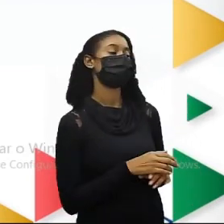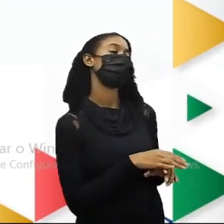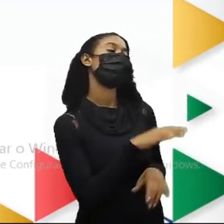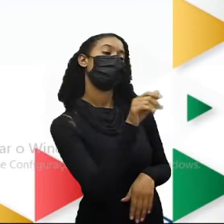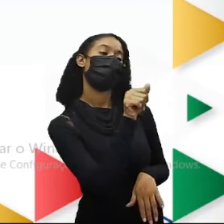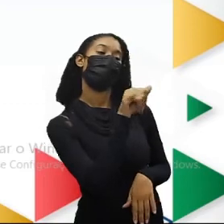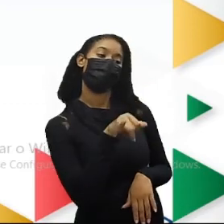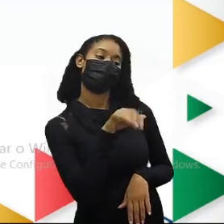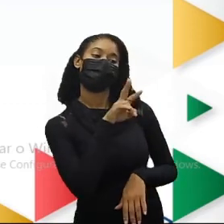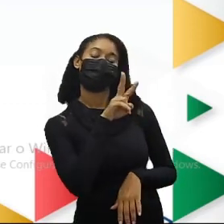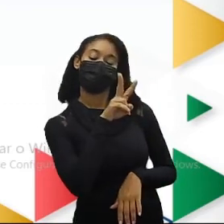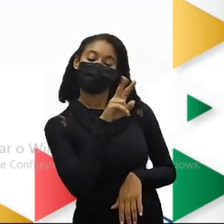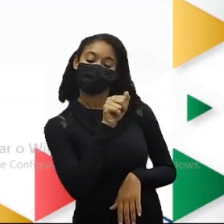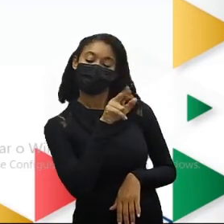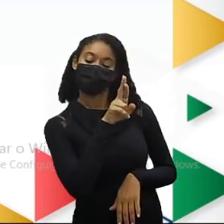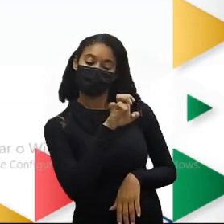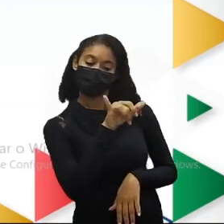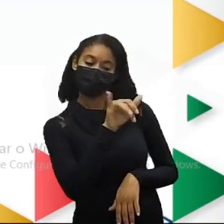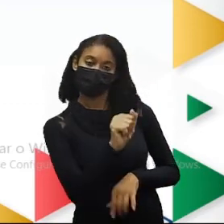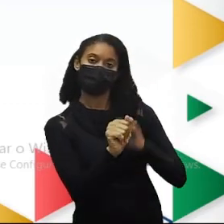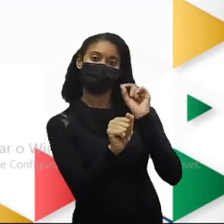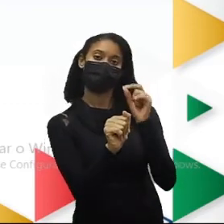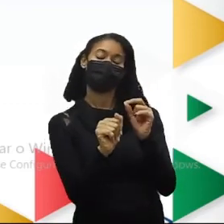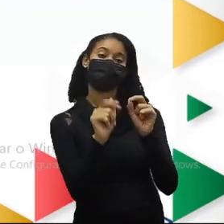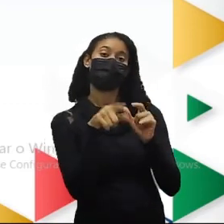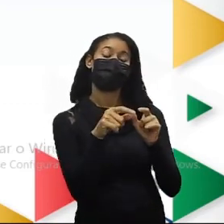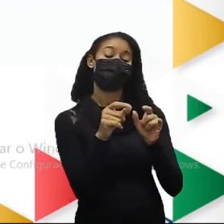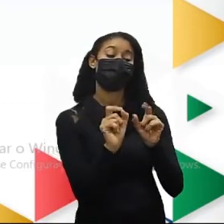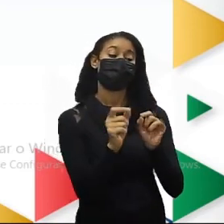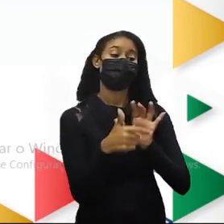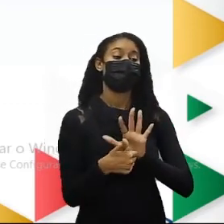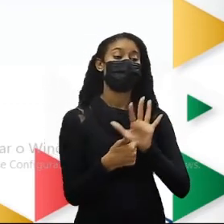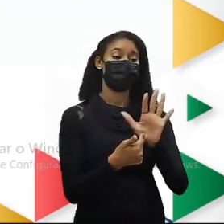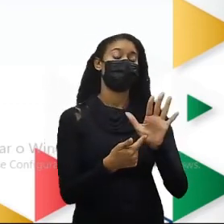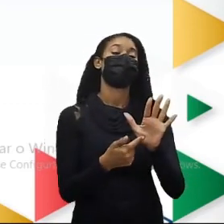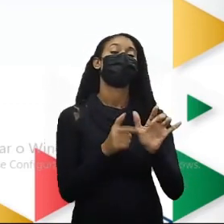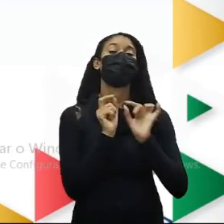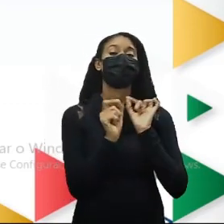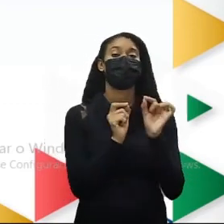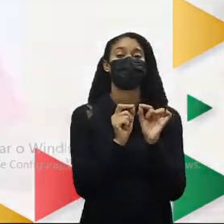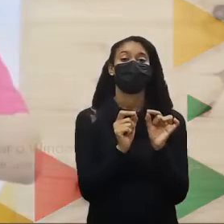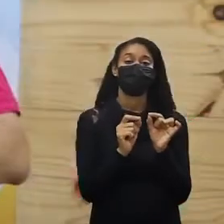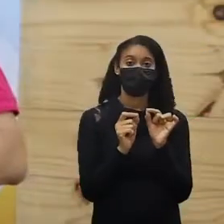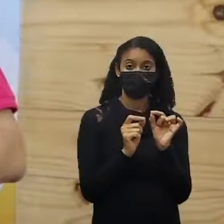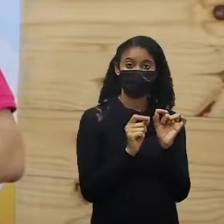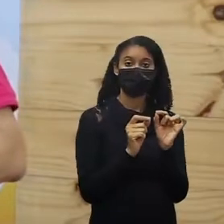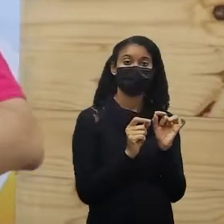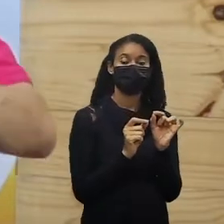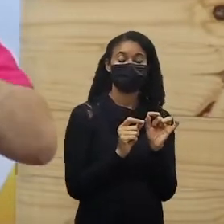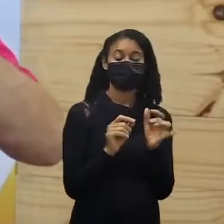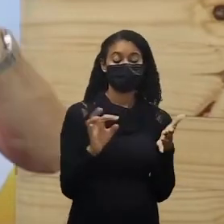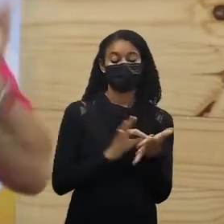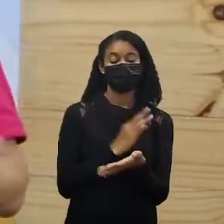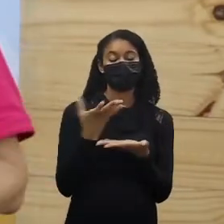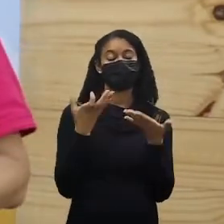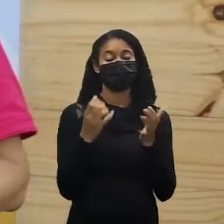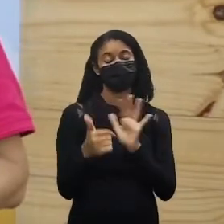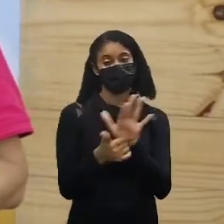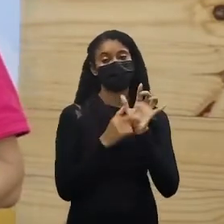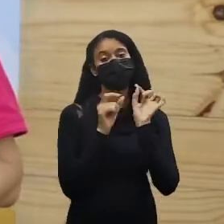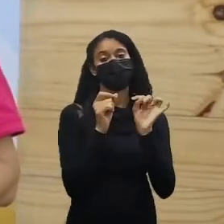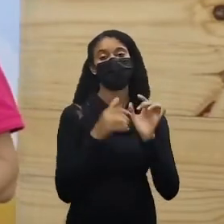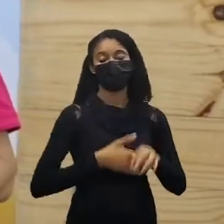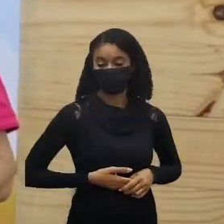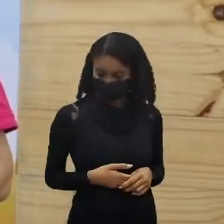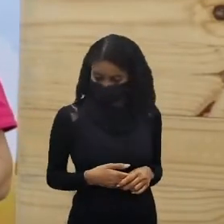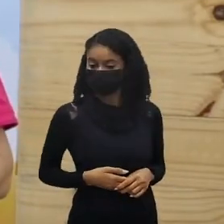esse aí varia, temos que conhecer a intencionalidade do autor do texto. Está mostrando